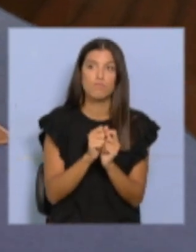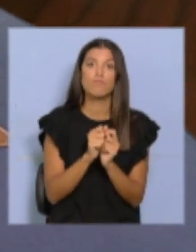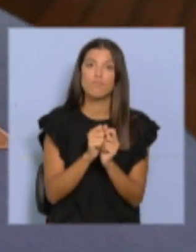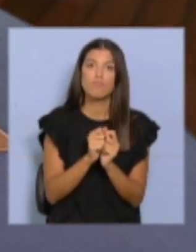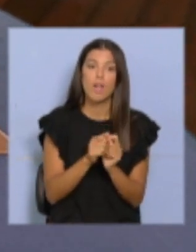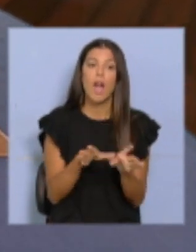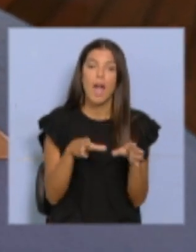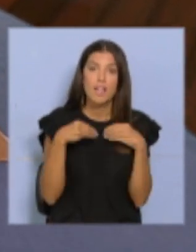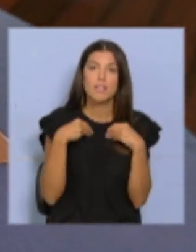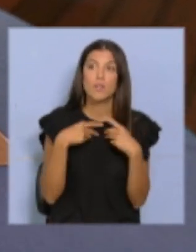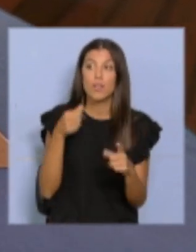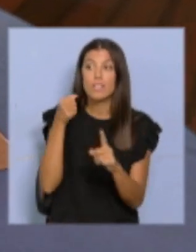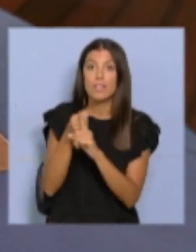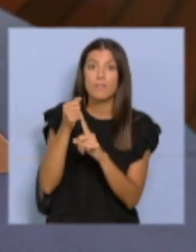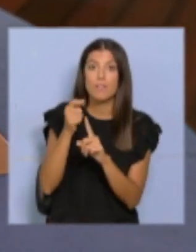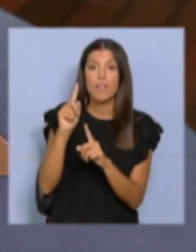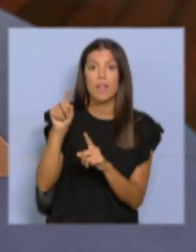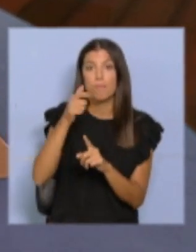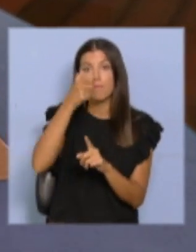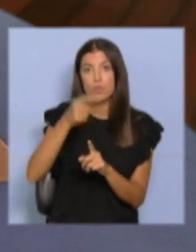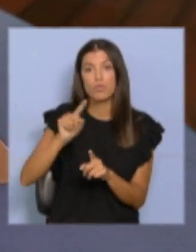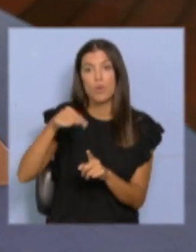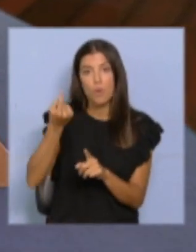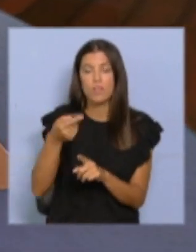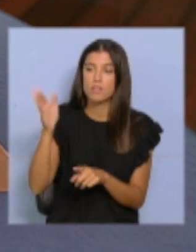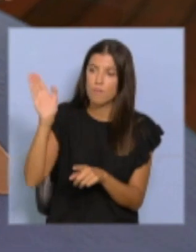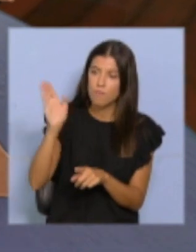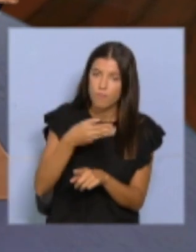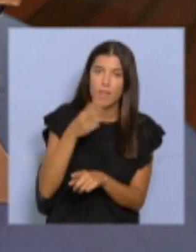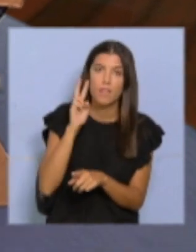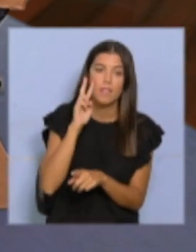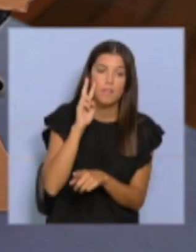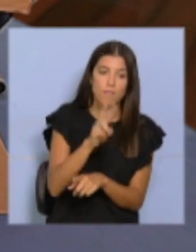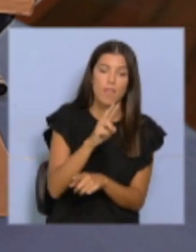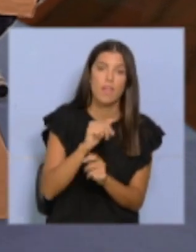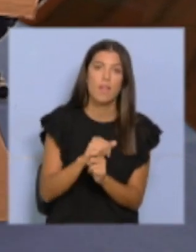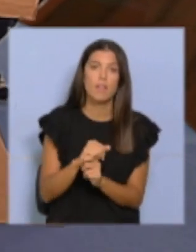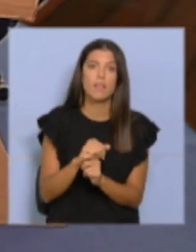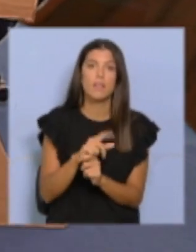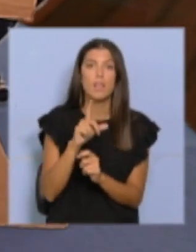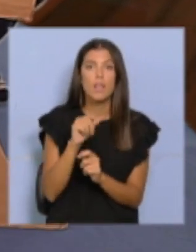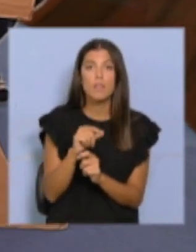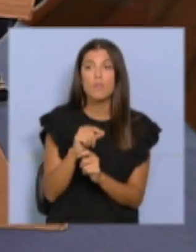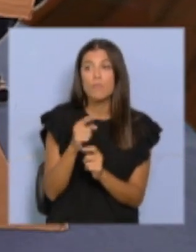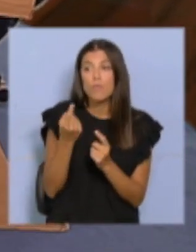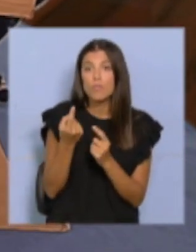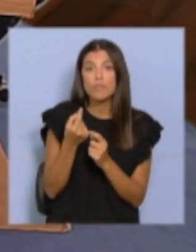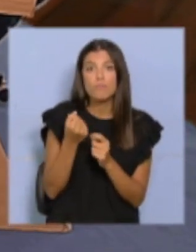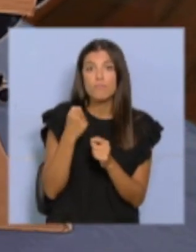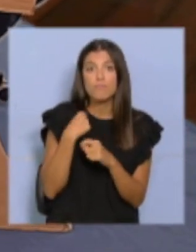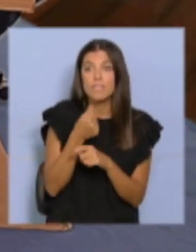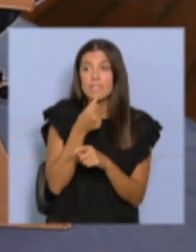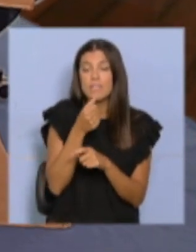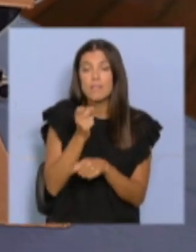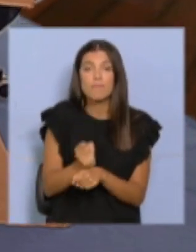outros a virem e a verem, e depois a formarem a sua opinião. Ele vai mostrar,